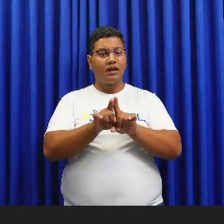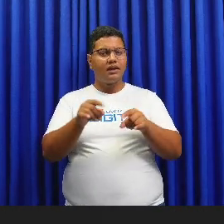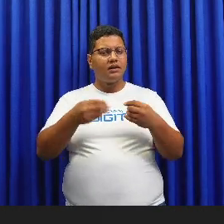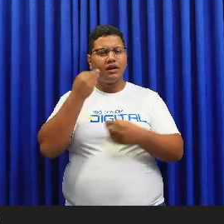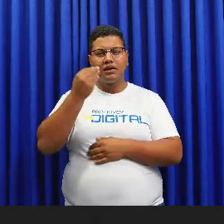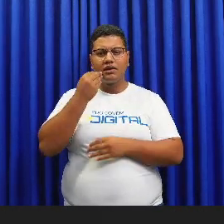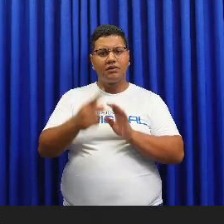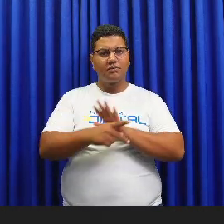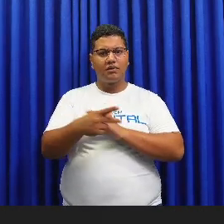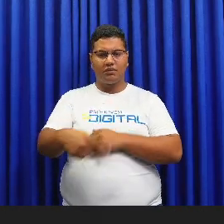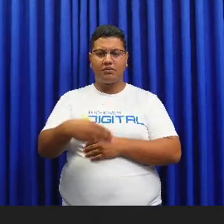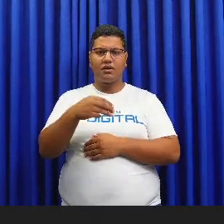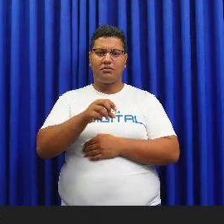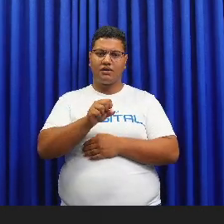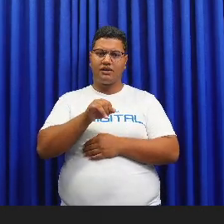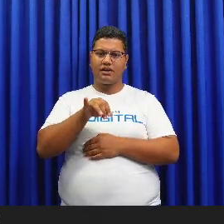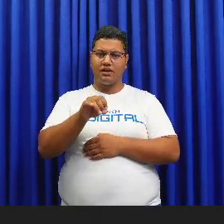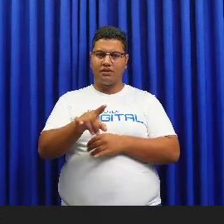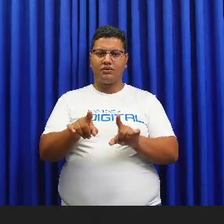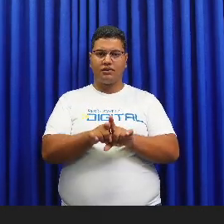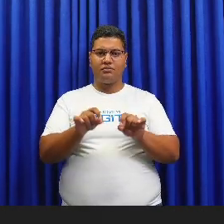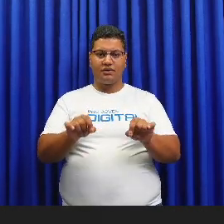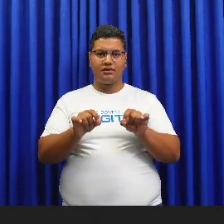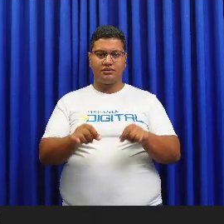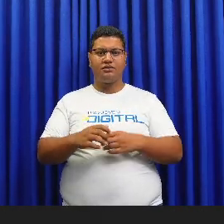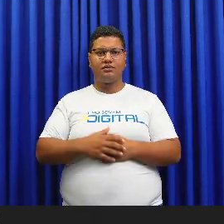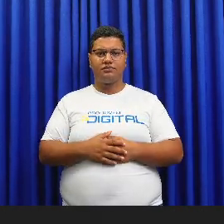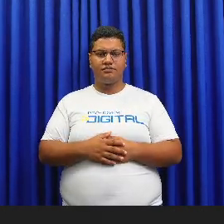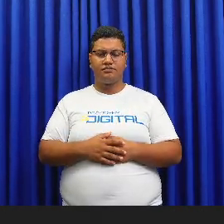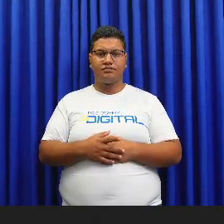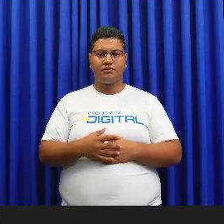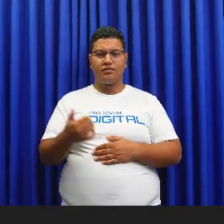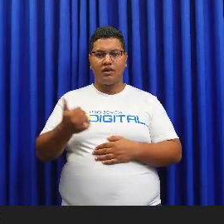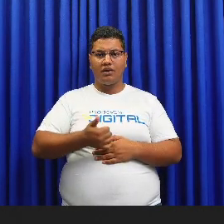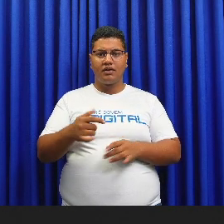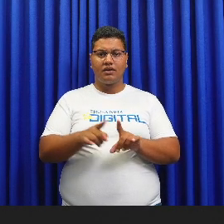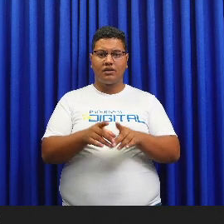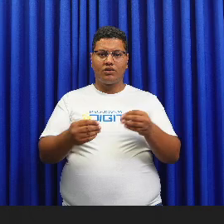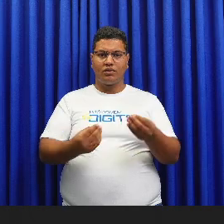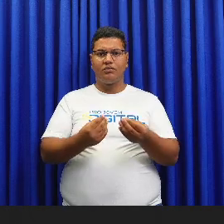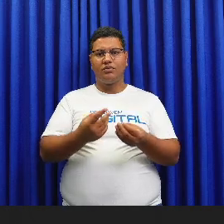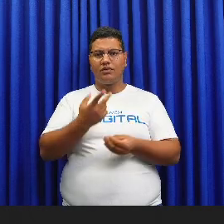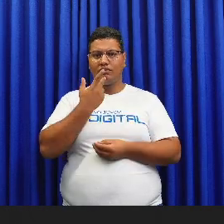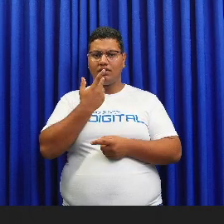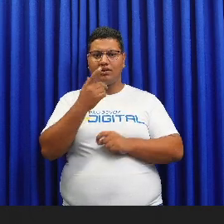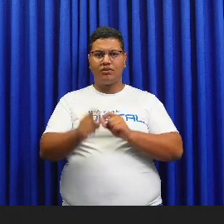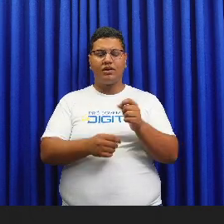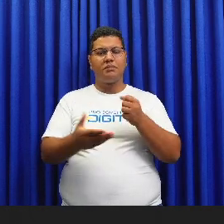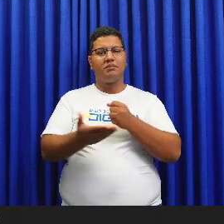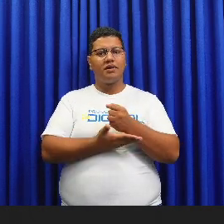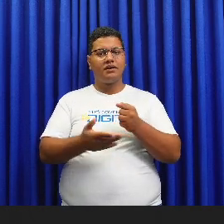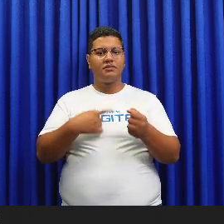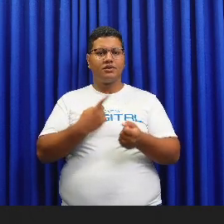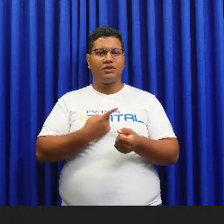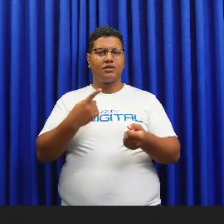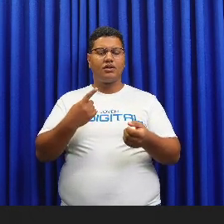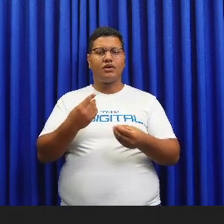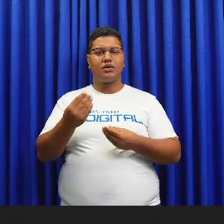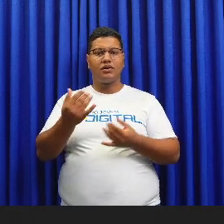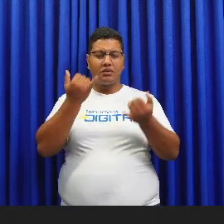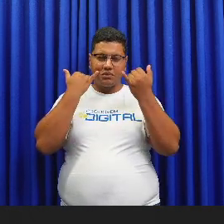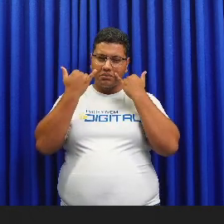vem aqui nesse mosaico, mais uma vez, e ele já é um dos primeiros que aparece aqui para você. Basicamente, é onde você vai